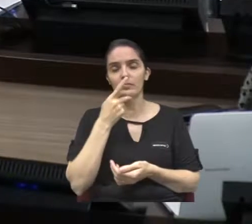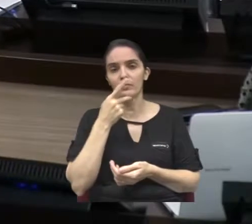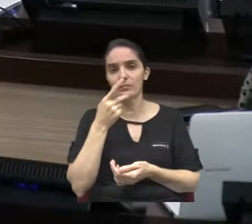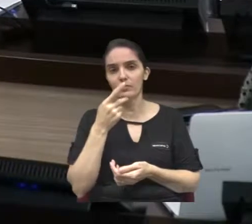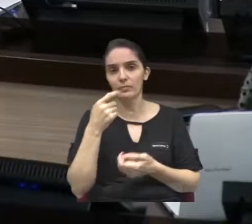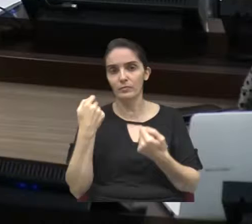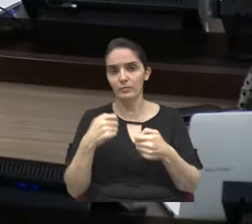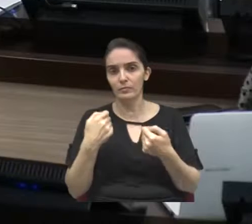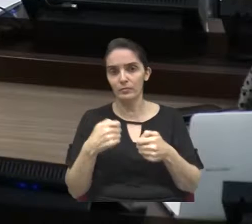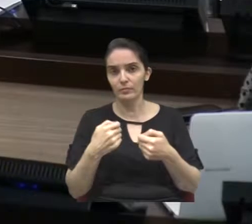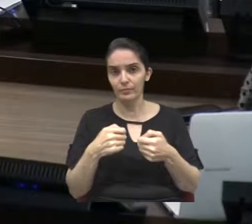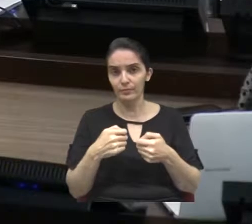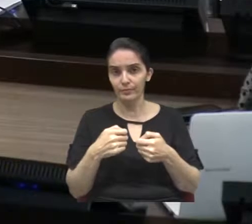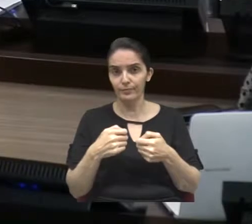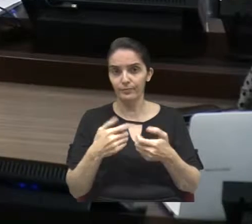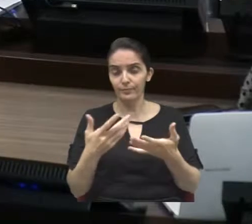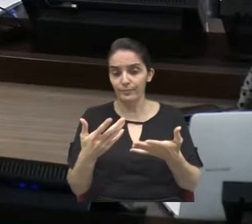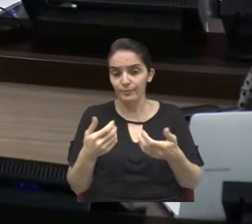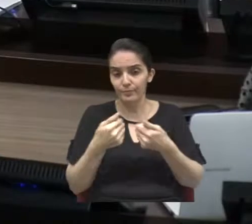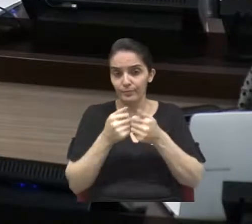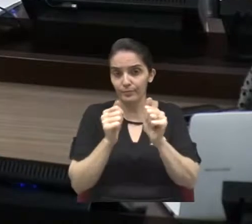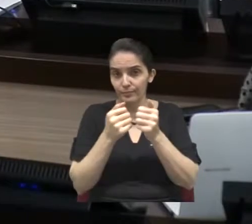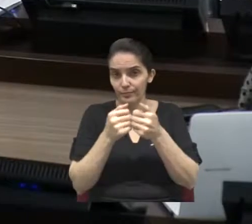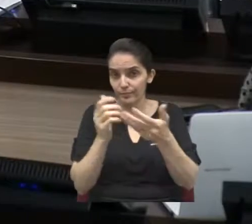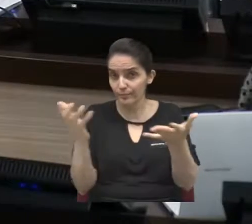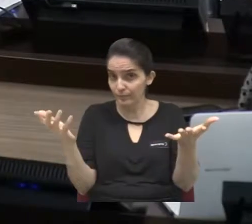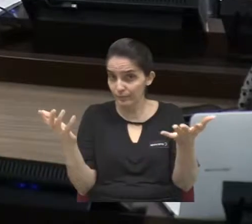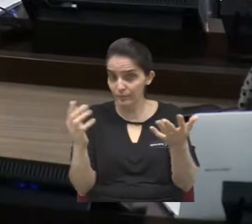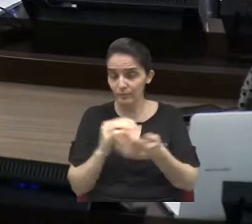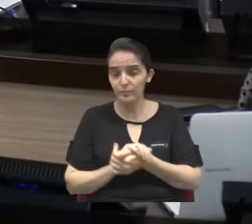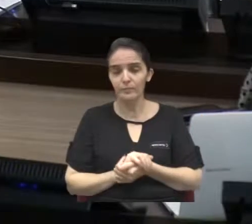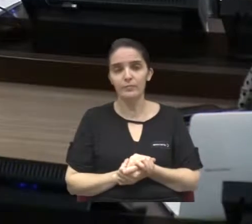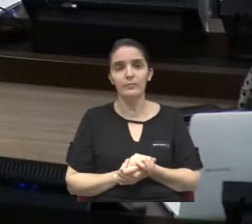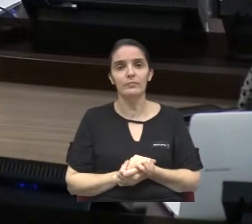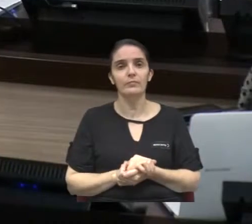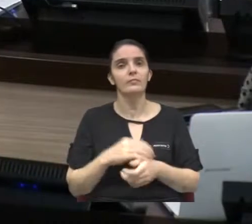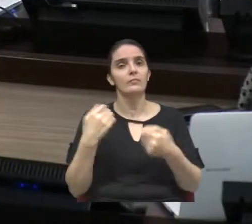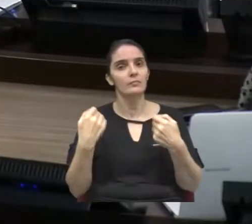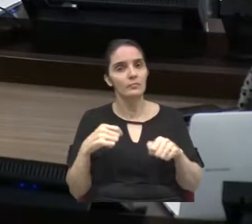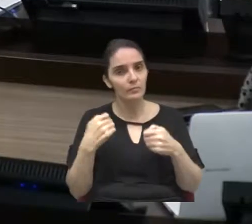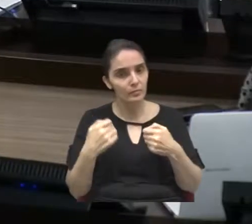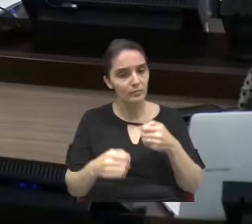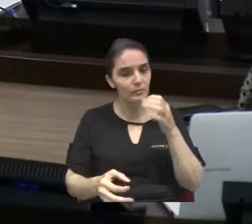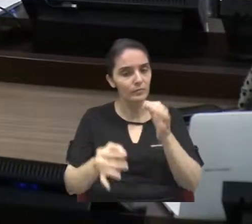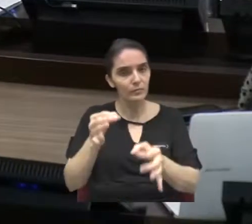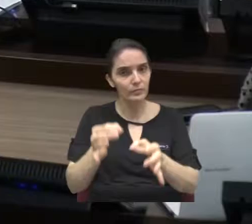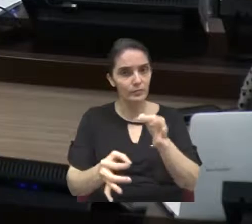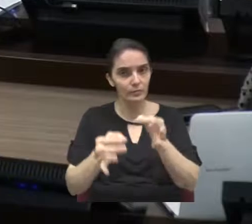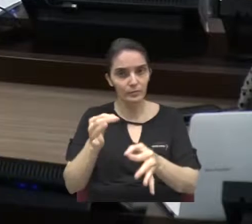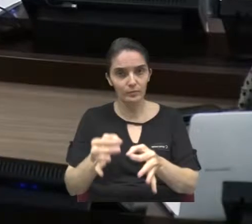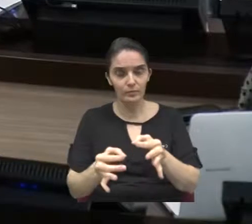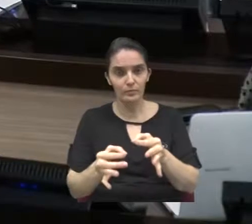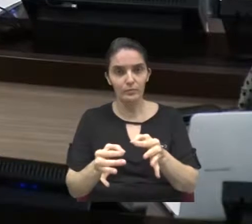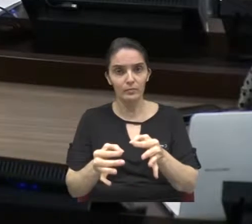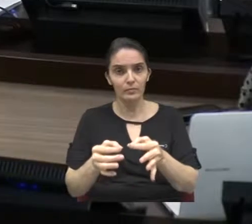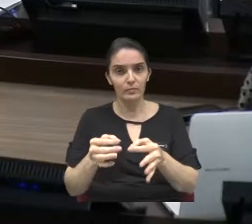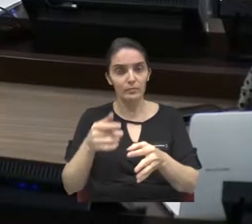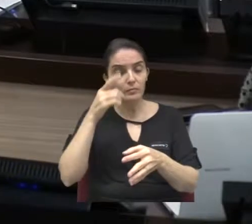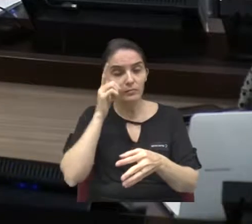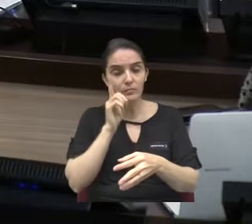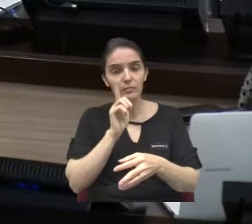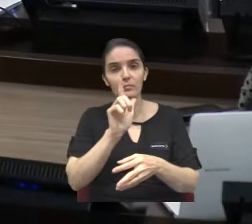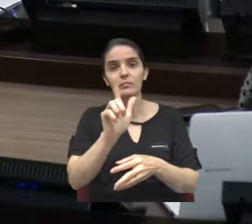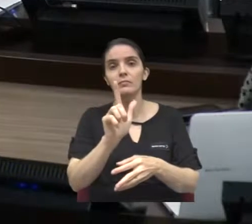urbana, inclusive que teve de ser judicializada para conseguir ser